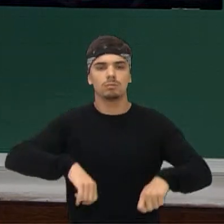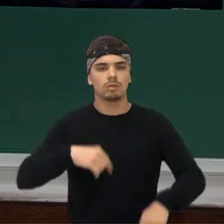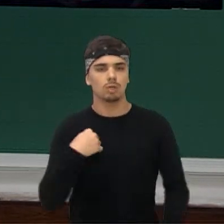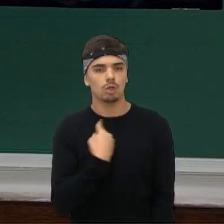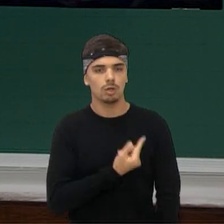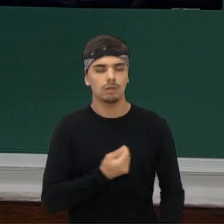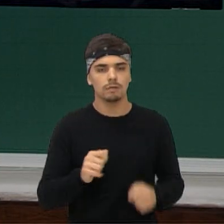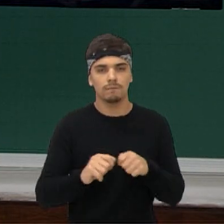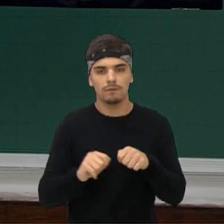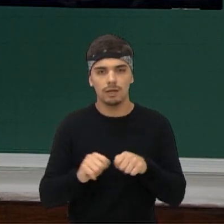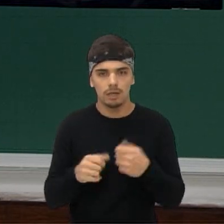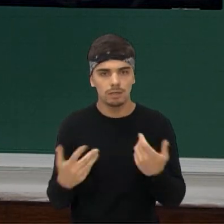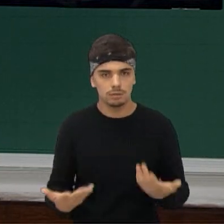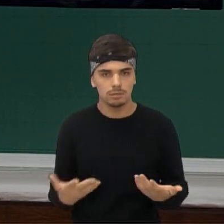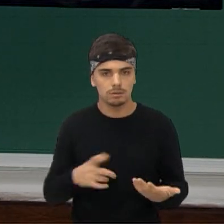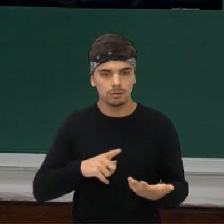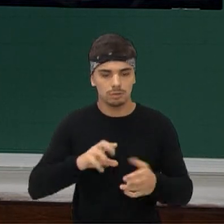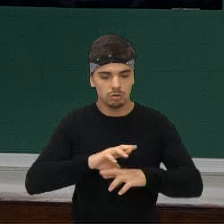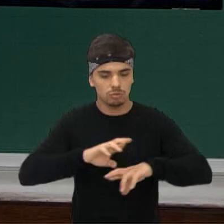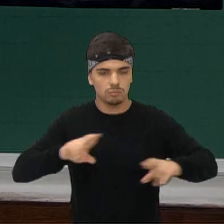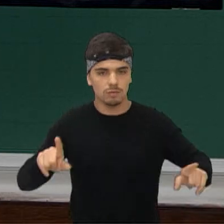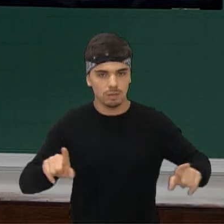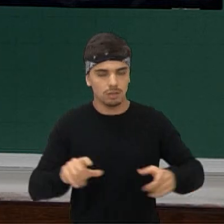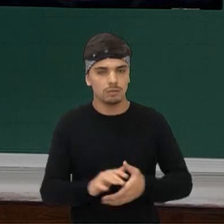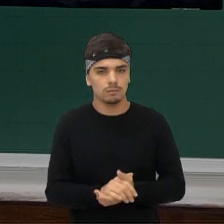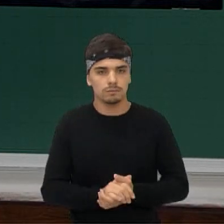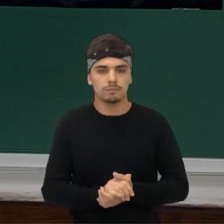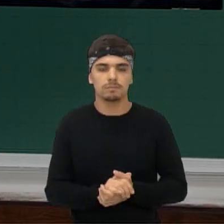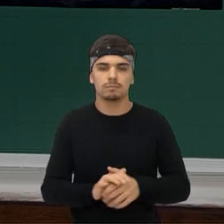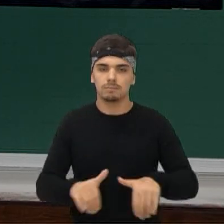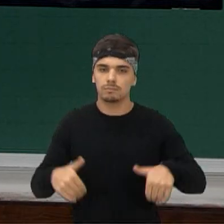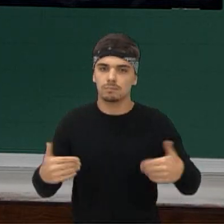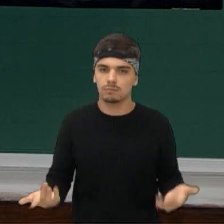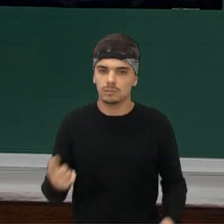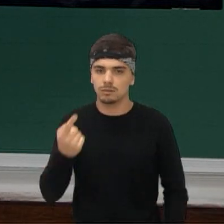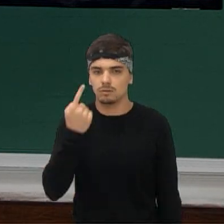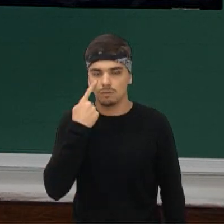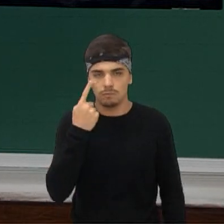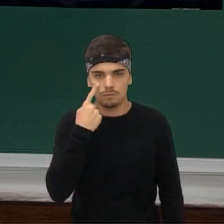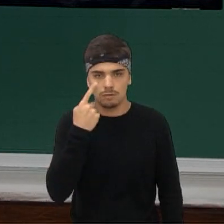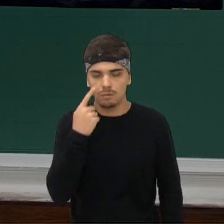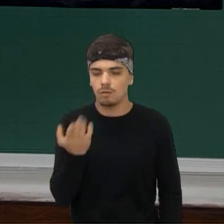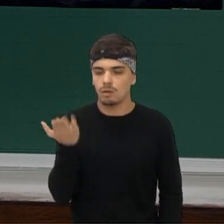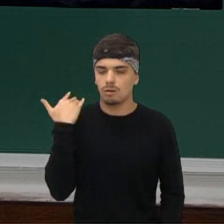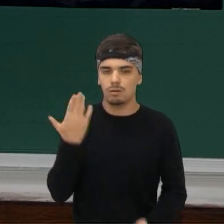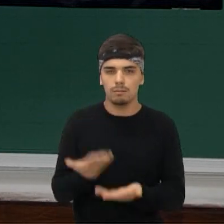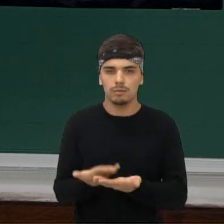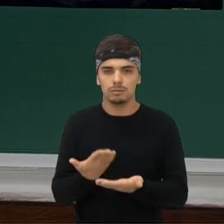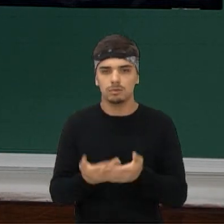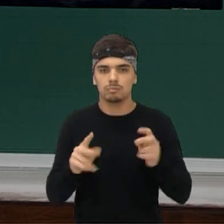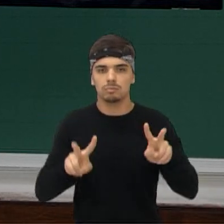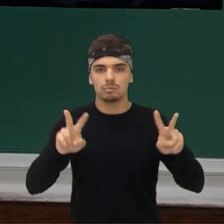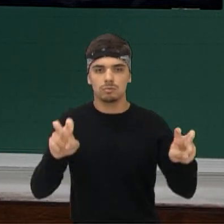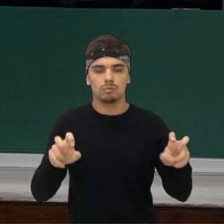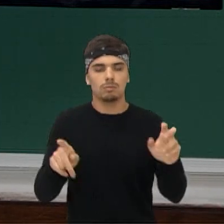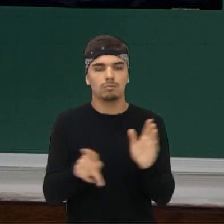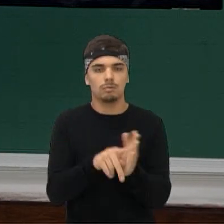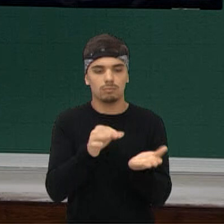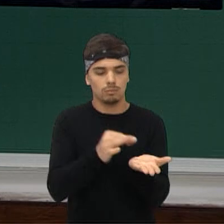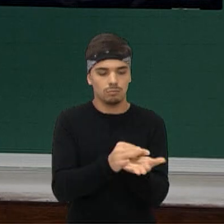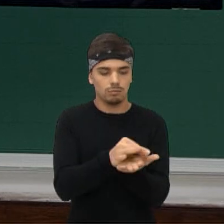gente pode fazer ele ser diferente, né? Então, nós já vimos na aula anterior em relação a